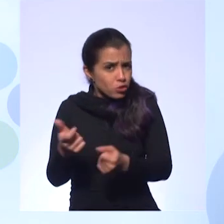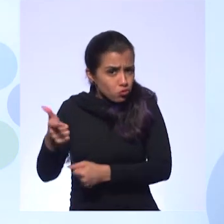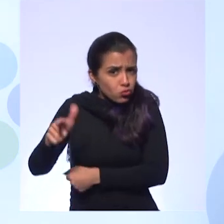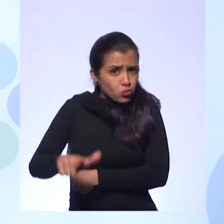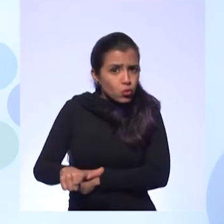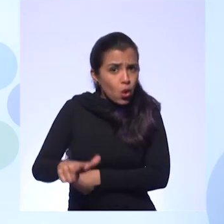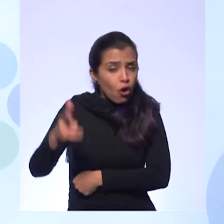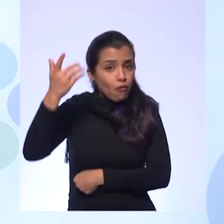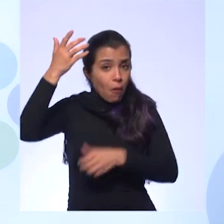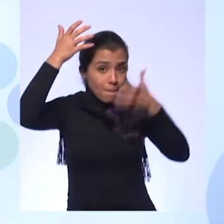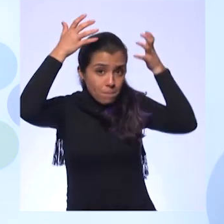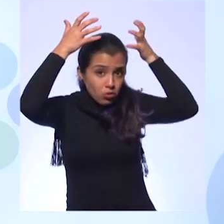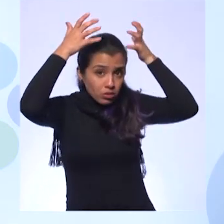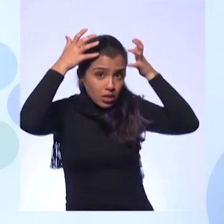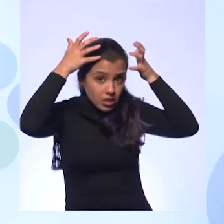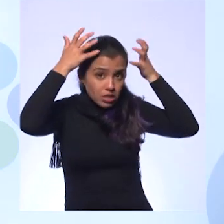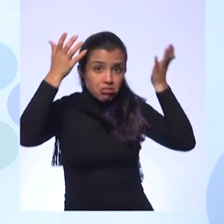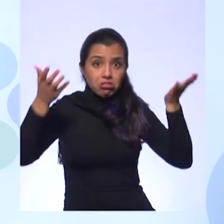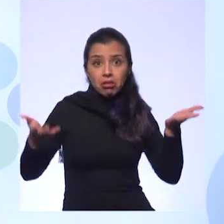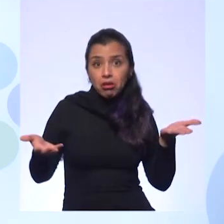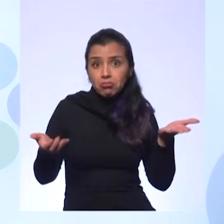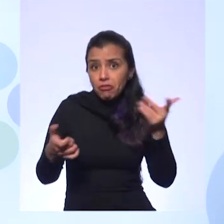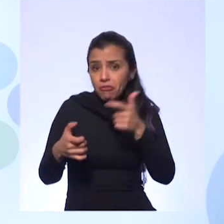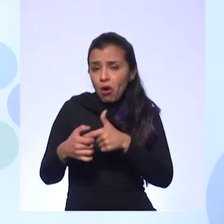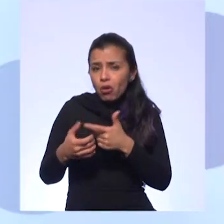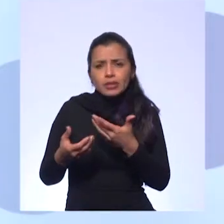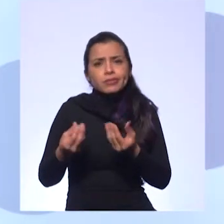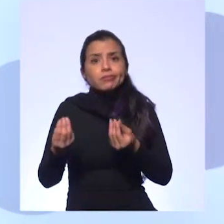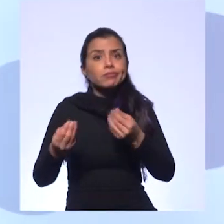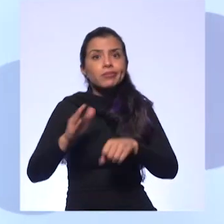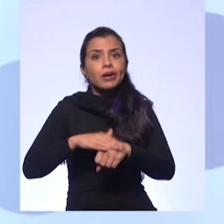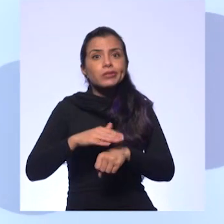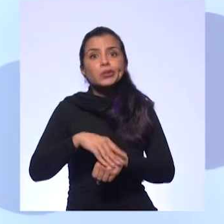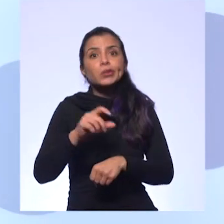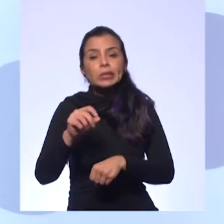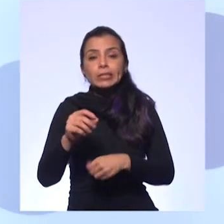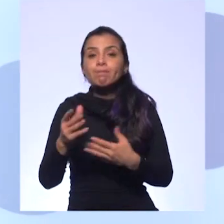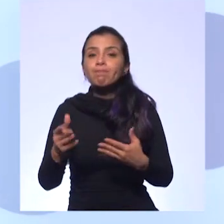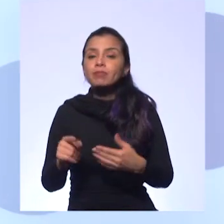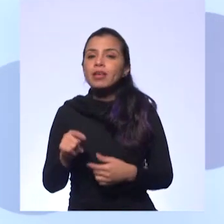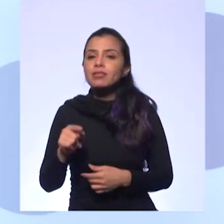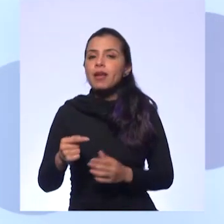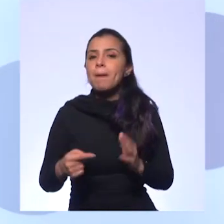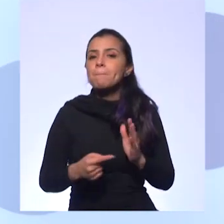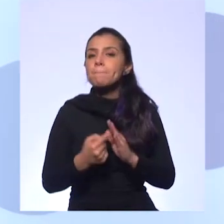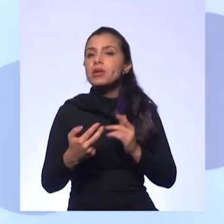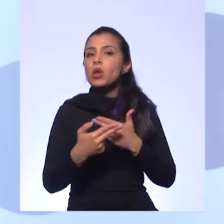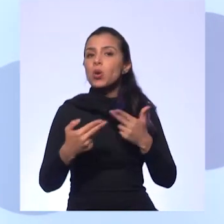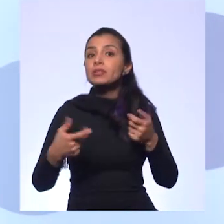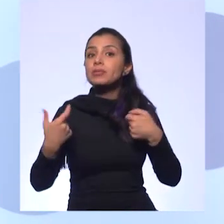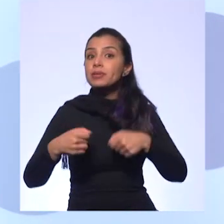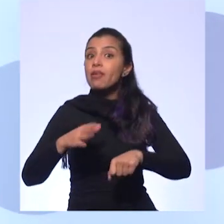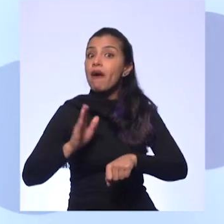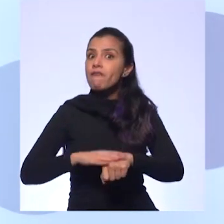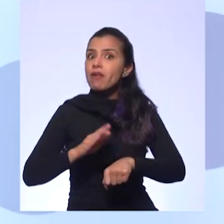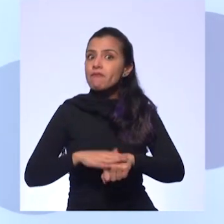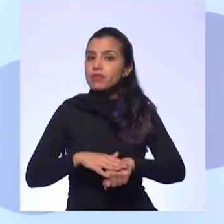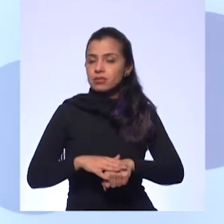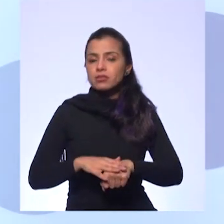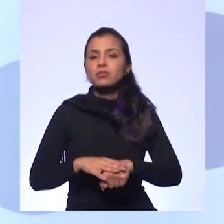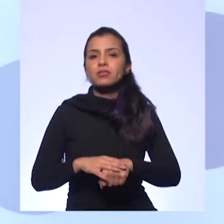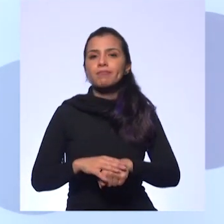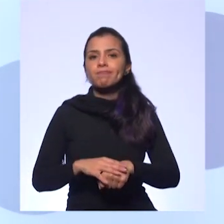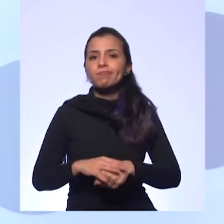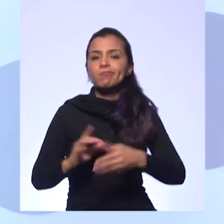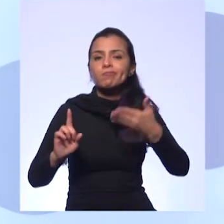de monarquia constitucional. O que vai ser feito? Né? Então, a primeira medida era fazer com que o rei Luís